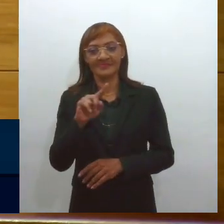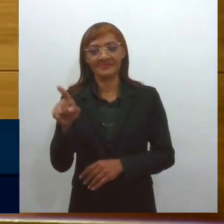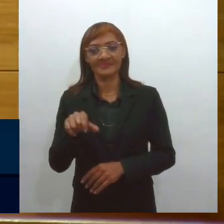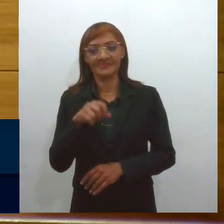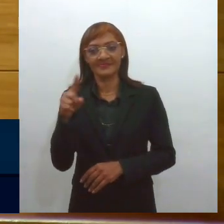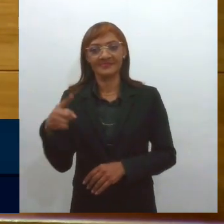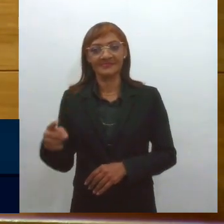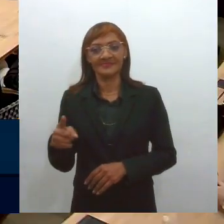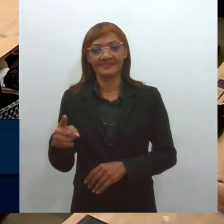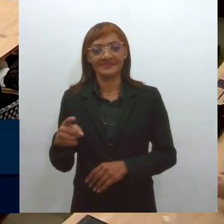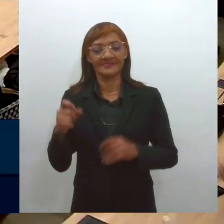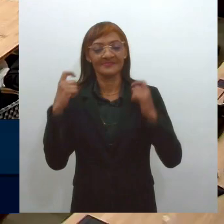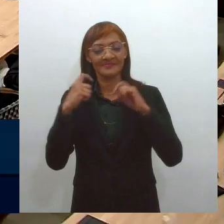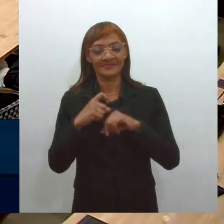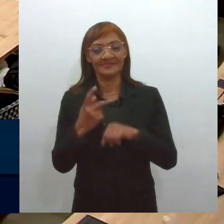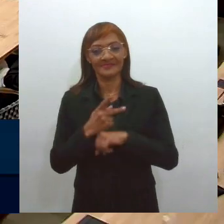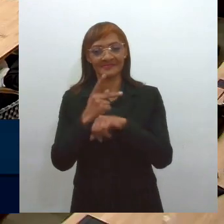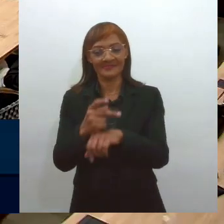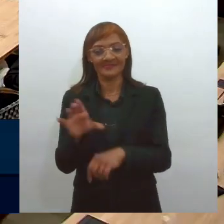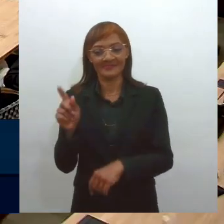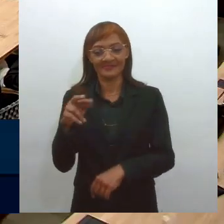Macedo.